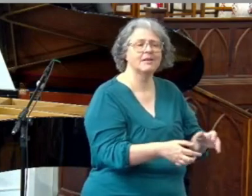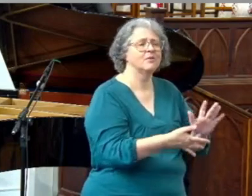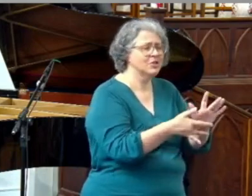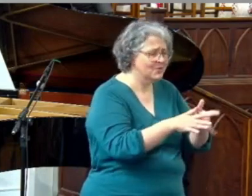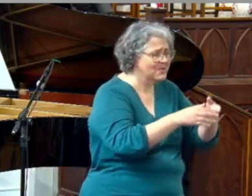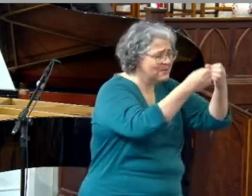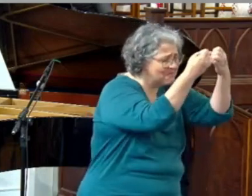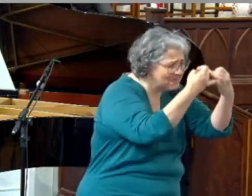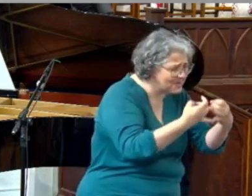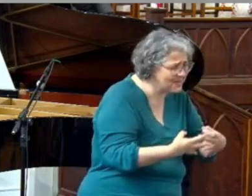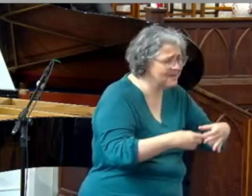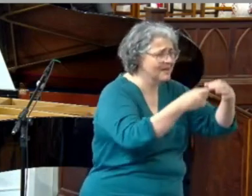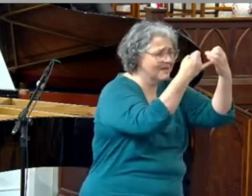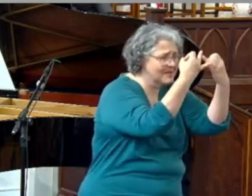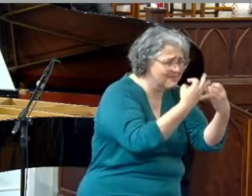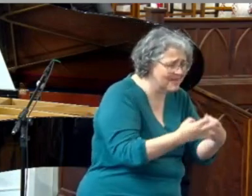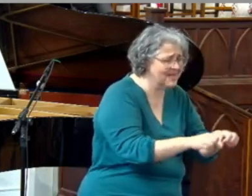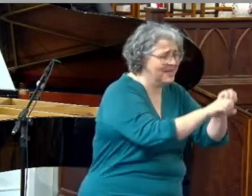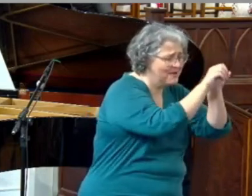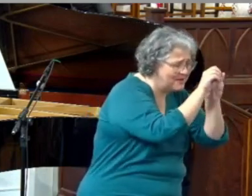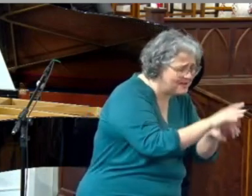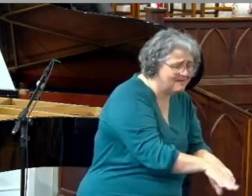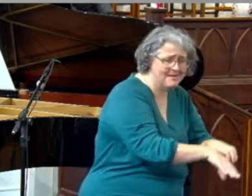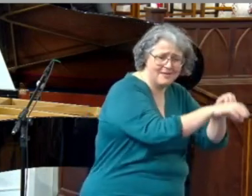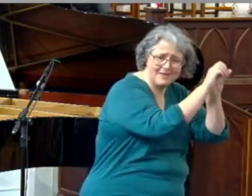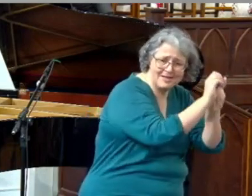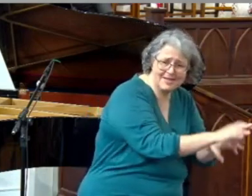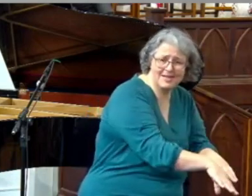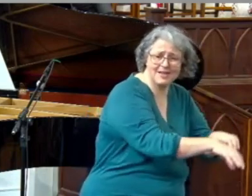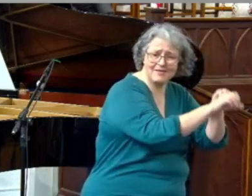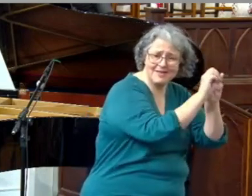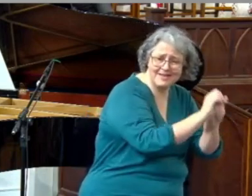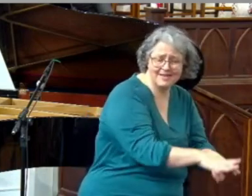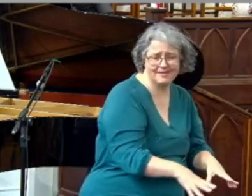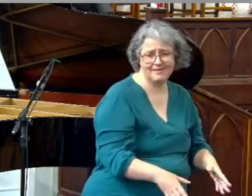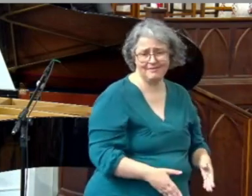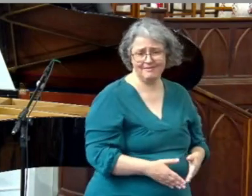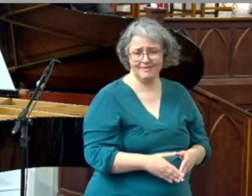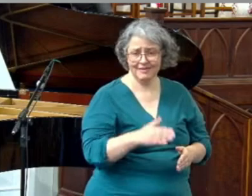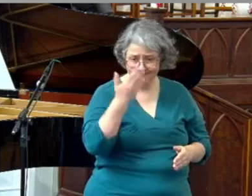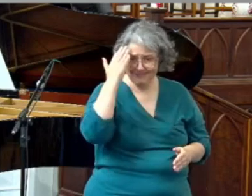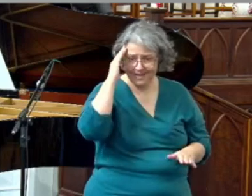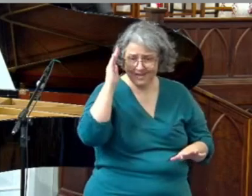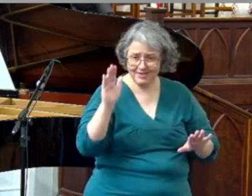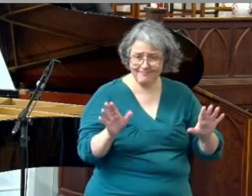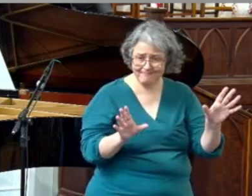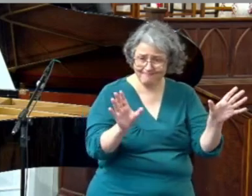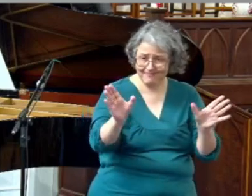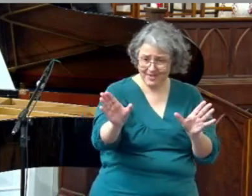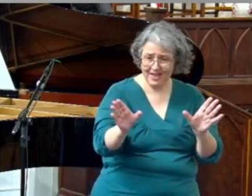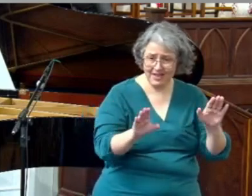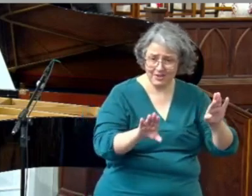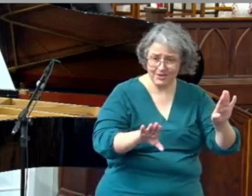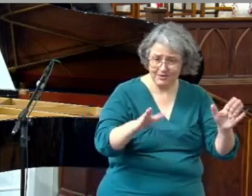Isso carrega para nós grandes lições. Vamos às aplicações desta